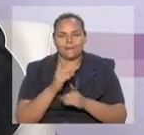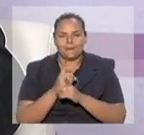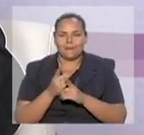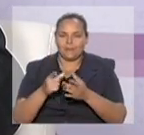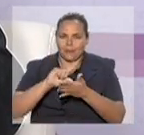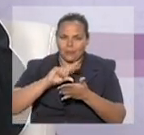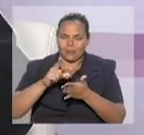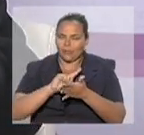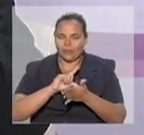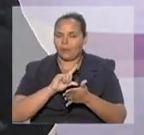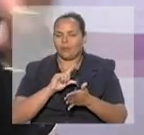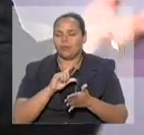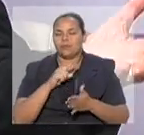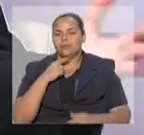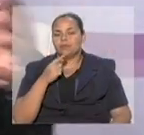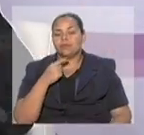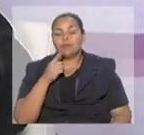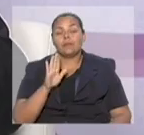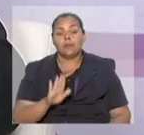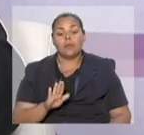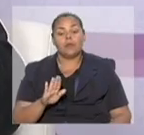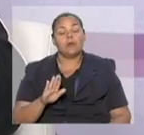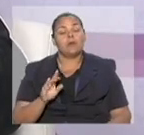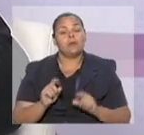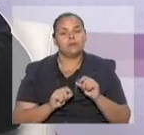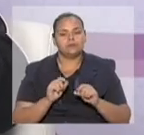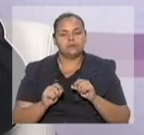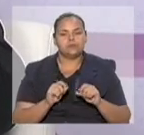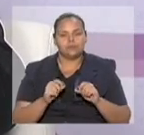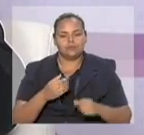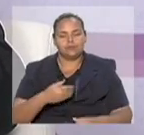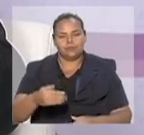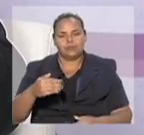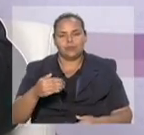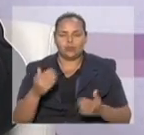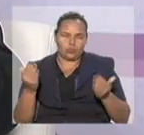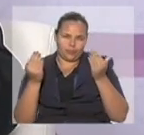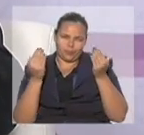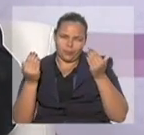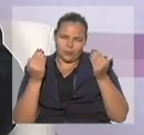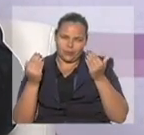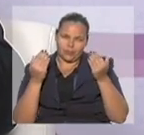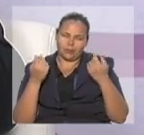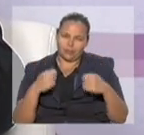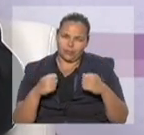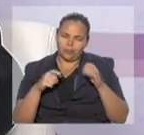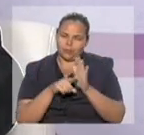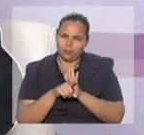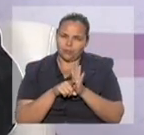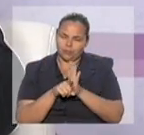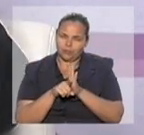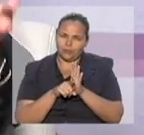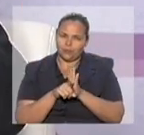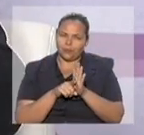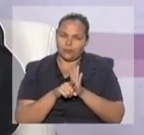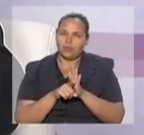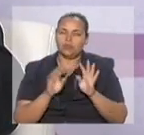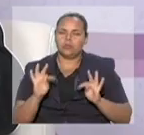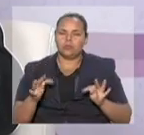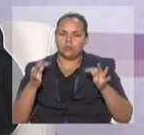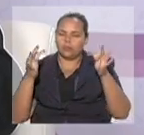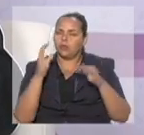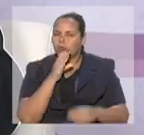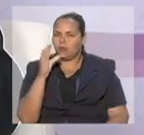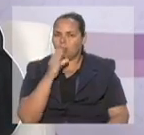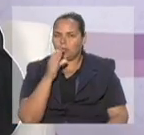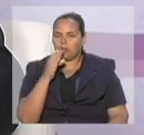diagnosticáveis precocemente, mas que desde que tão logo se suspeite, você faça uma investigação e chegue ao